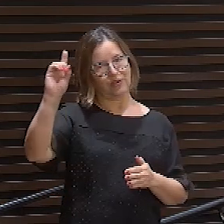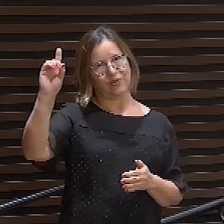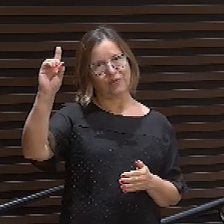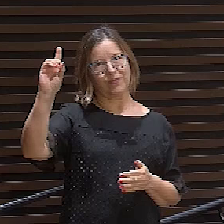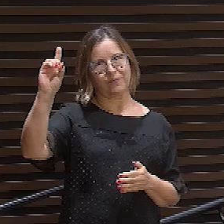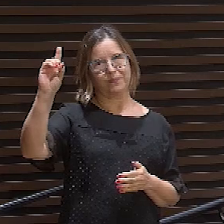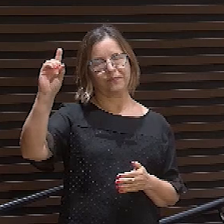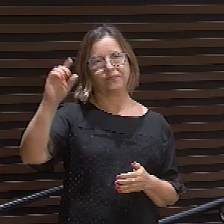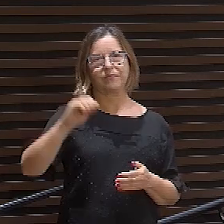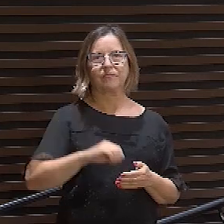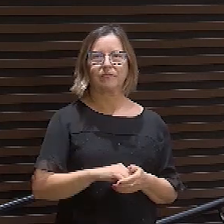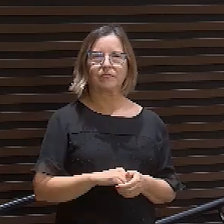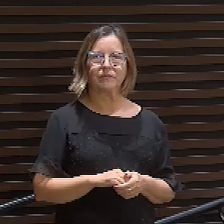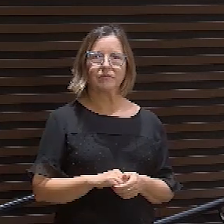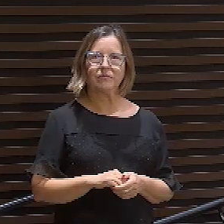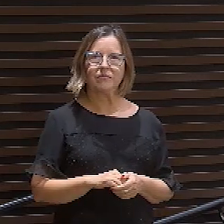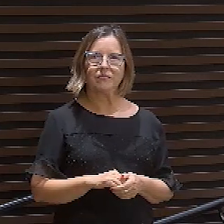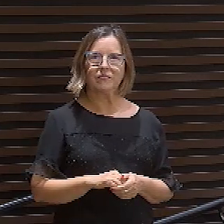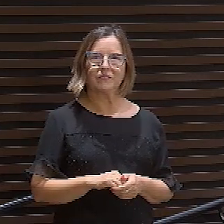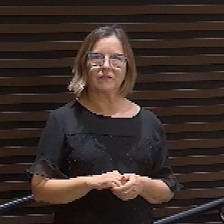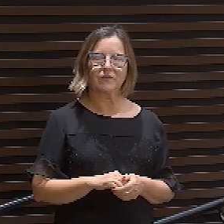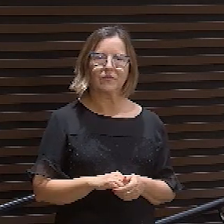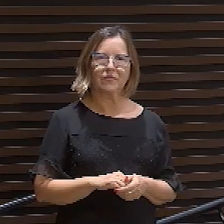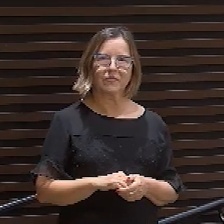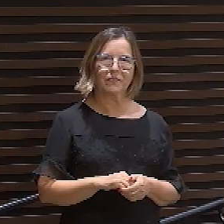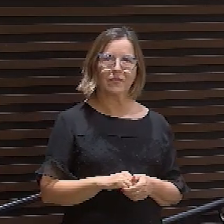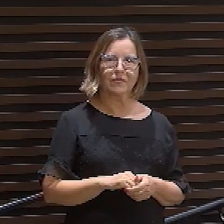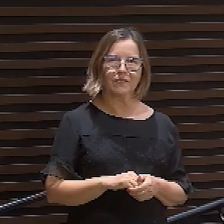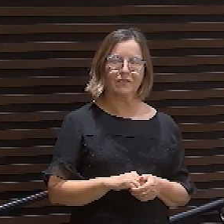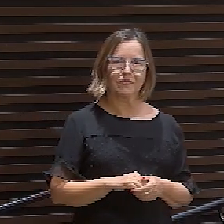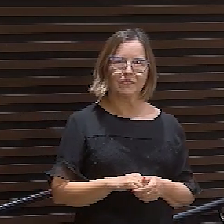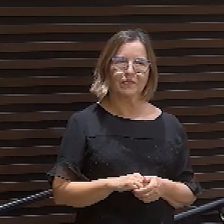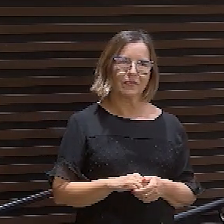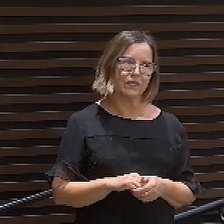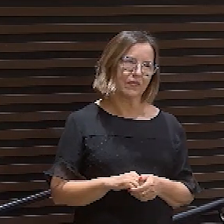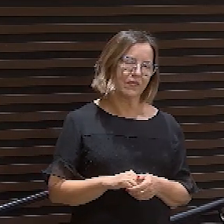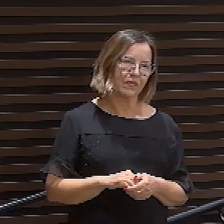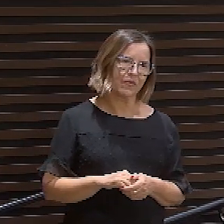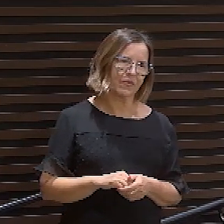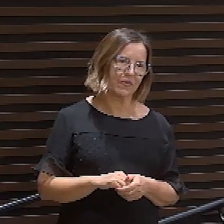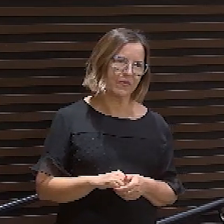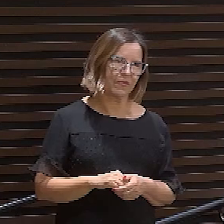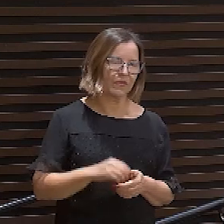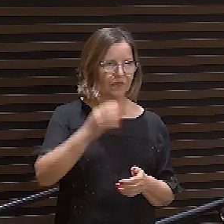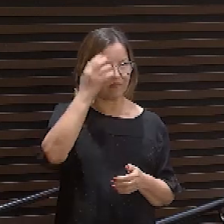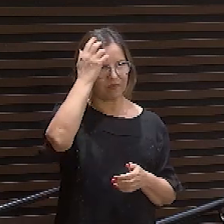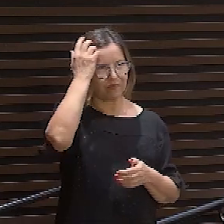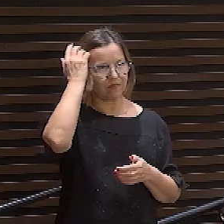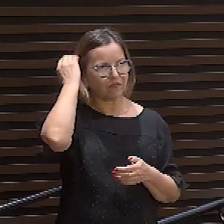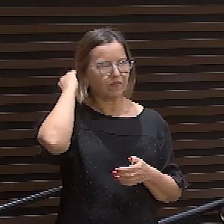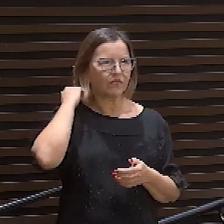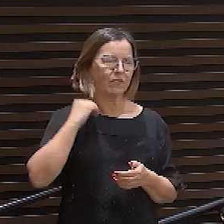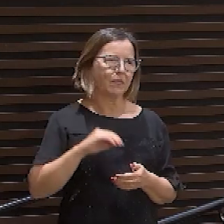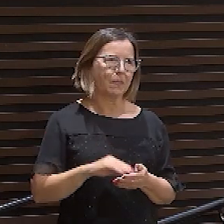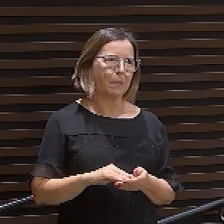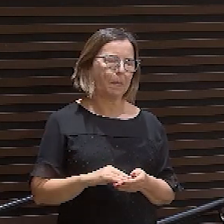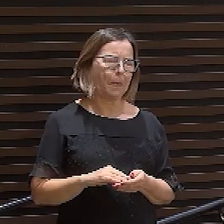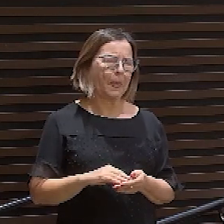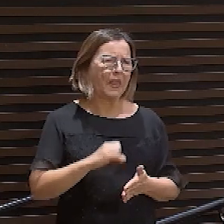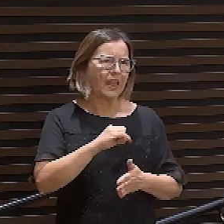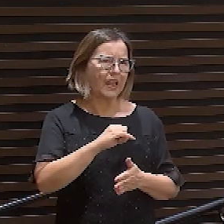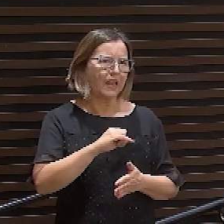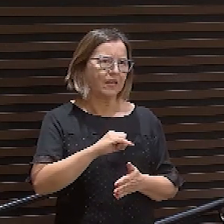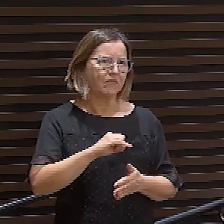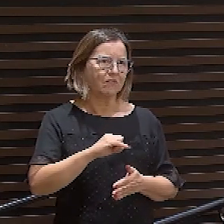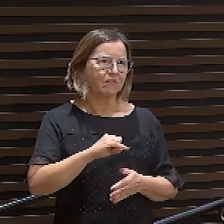que simboliza o mundo e a derrota, que representa lá em Josué capítulo 7,